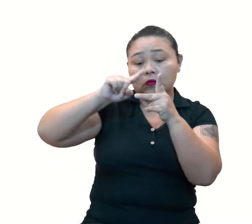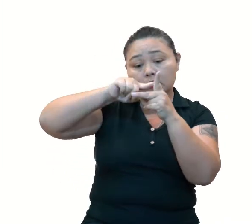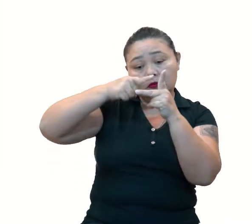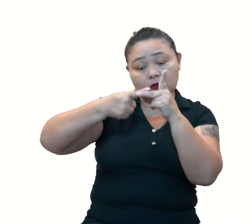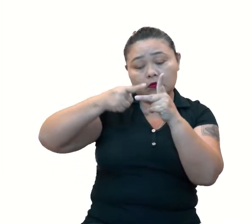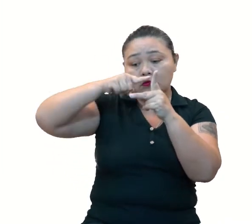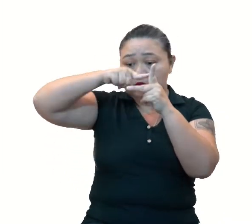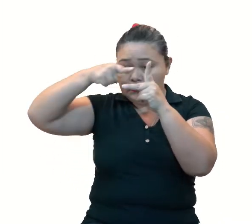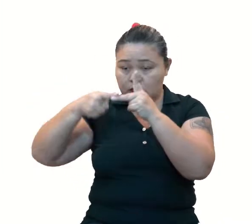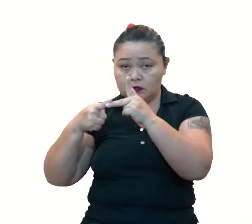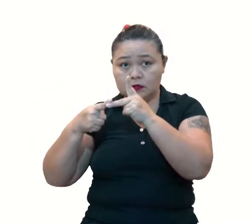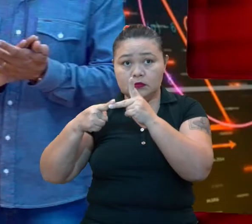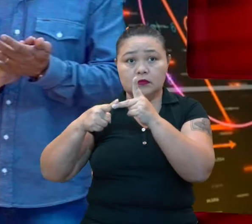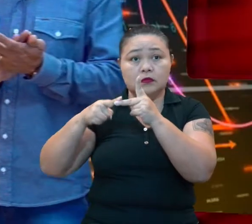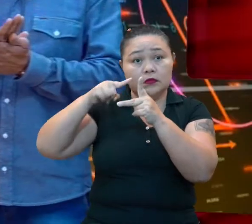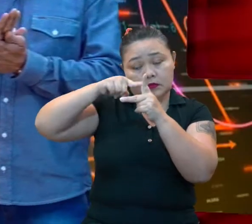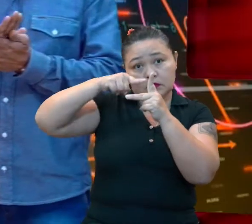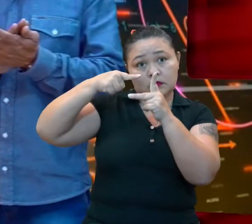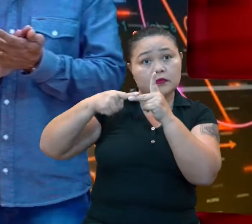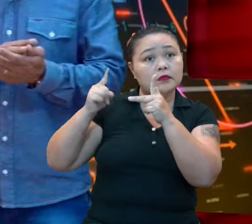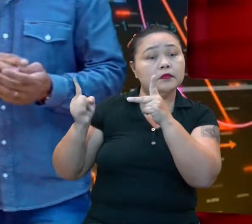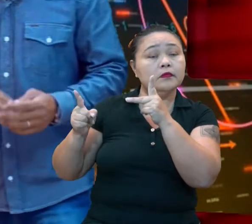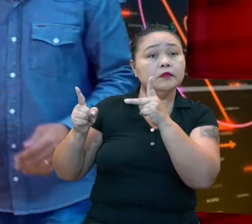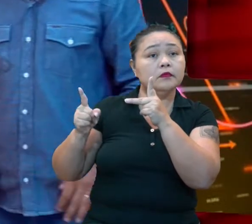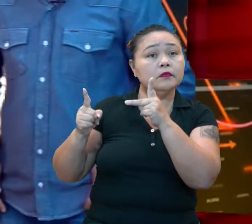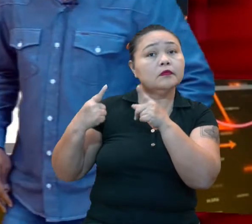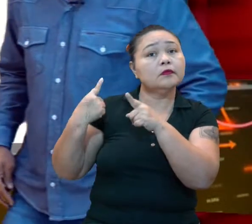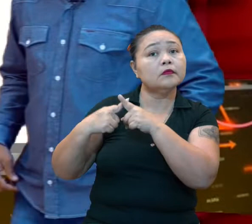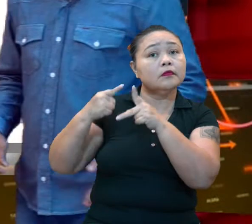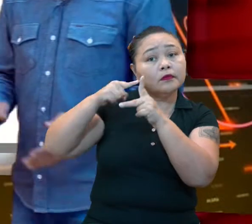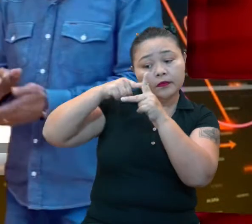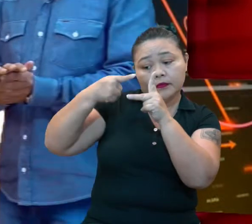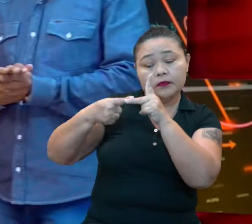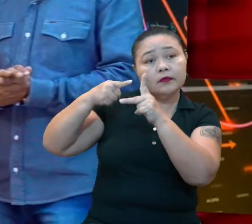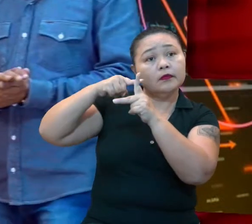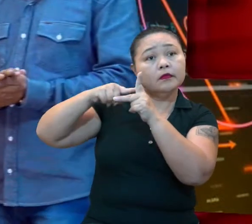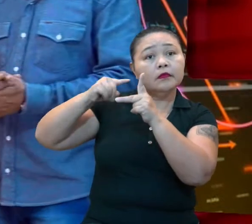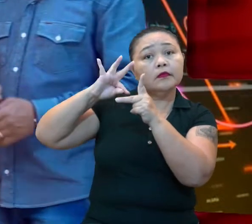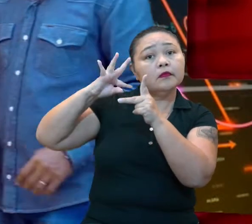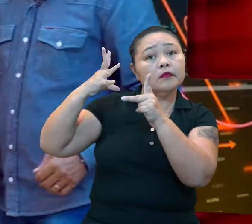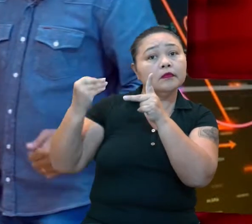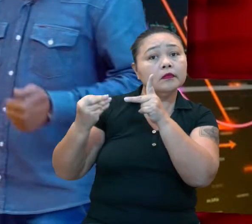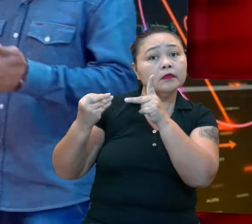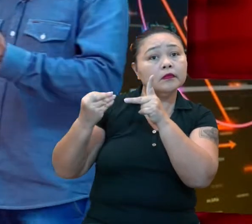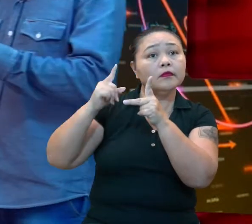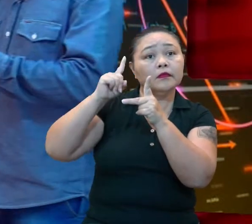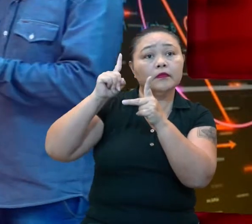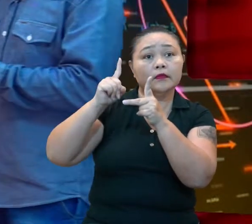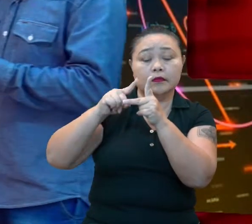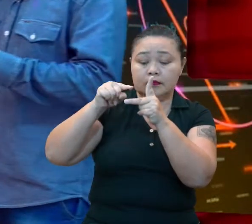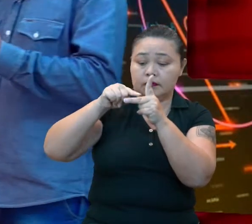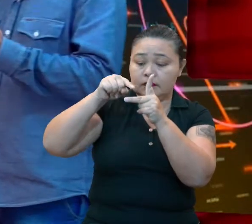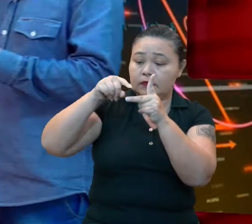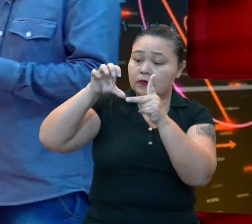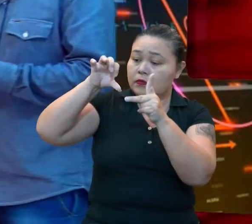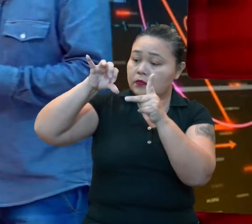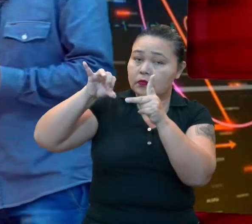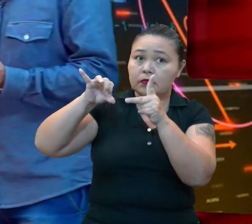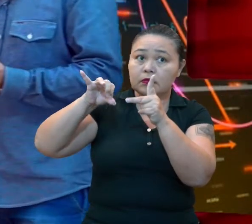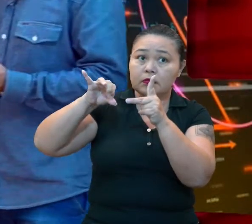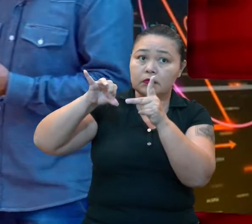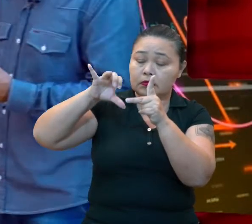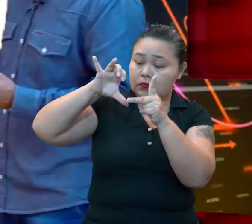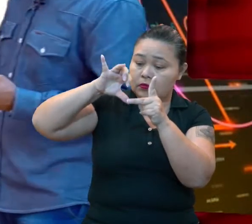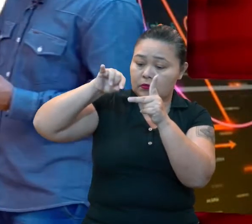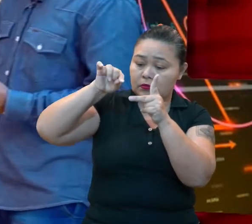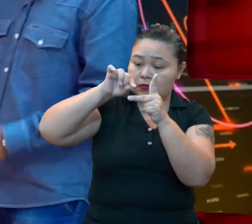pode ser? Ângulo-ângulo. Olha aqui, vem com a gente. Ângulo-ângulo, né? Porque todos eles têm ângulo de 90 graus, ó, esse